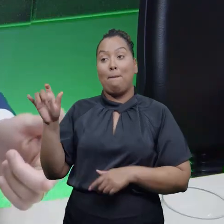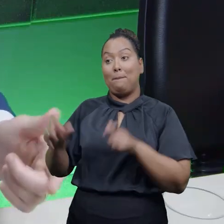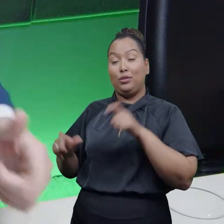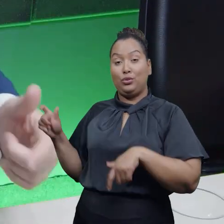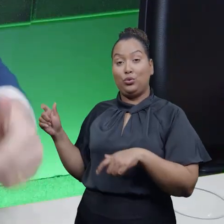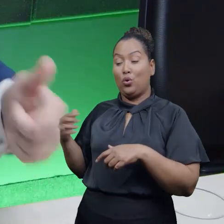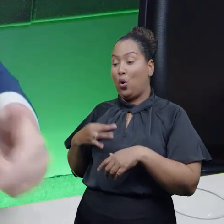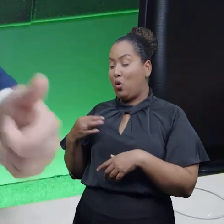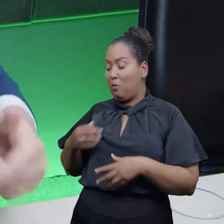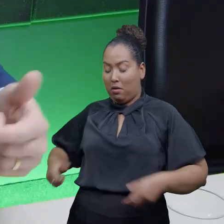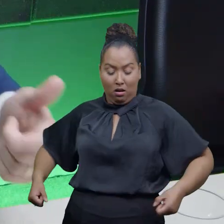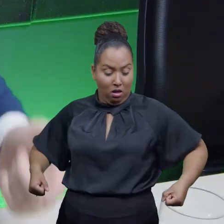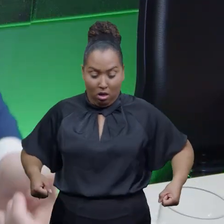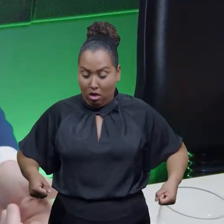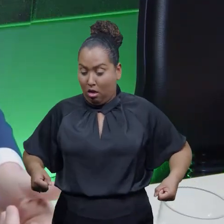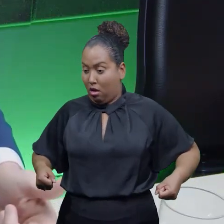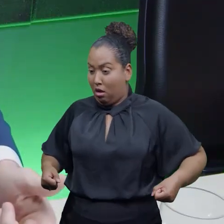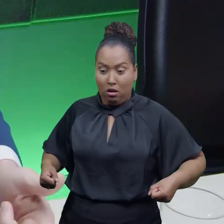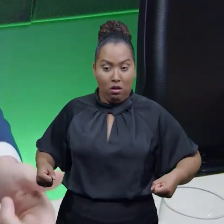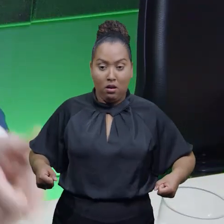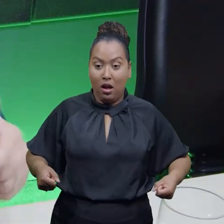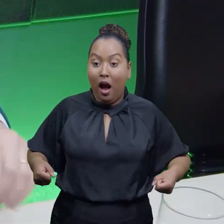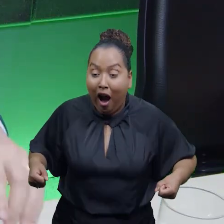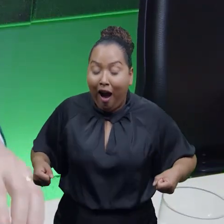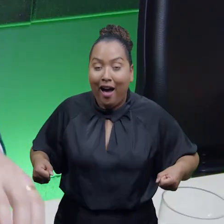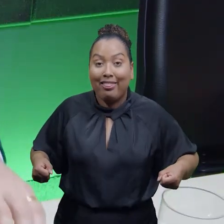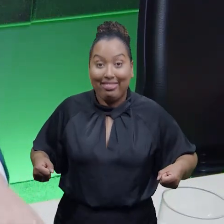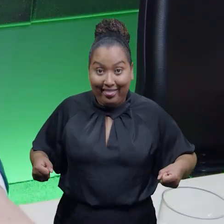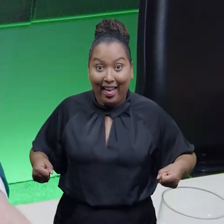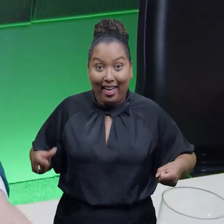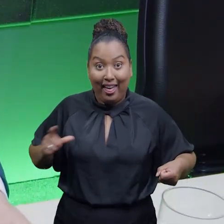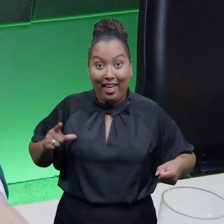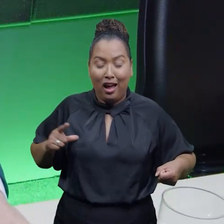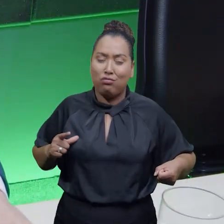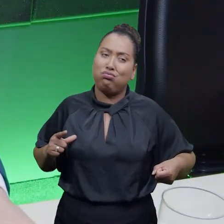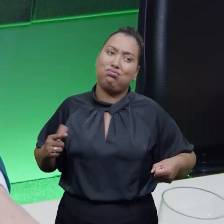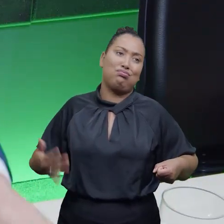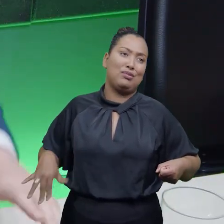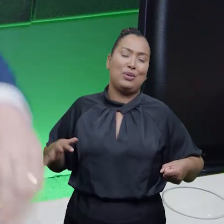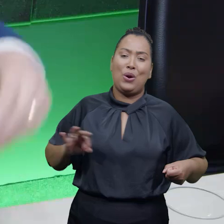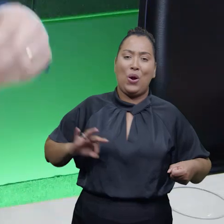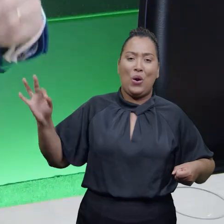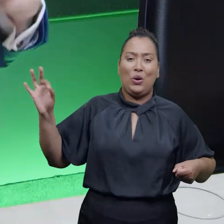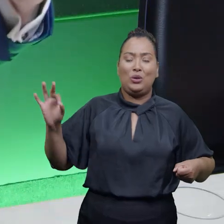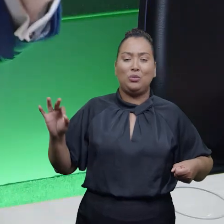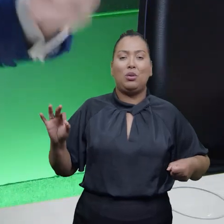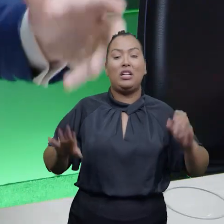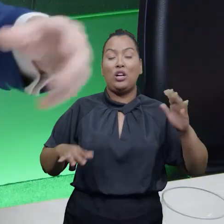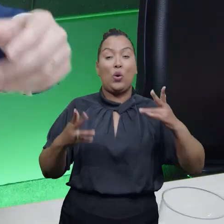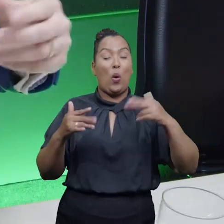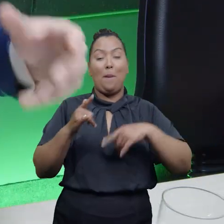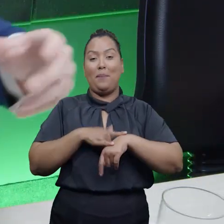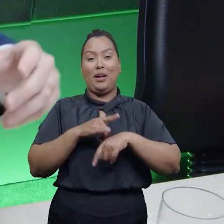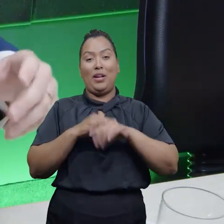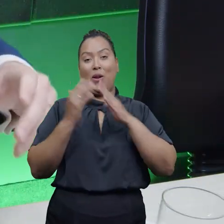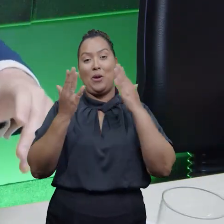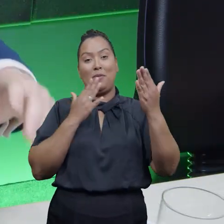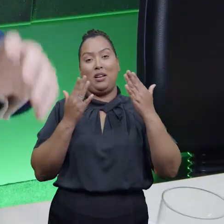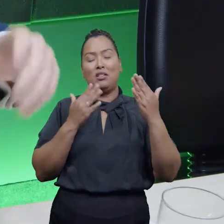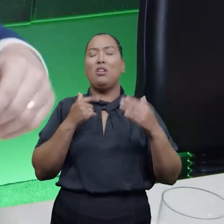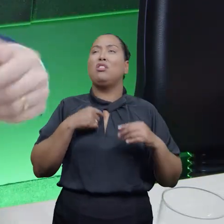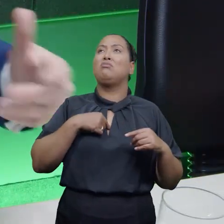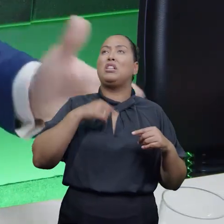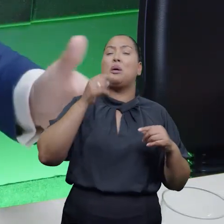que chega lá e não tinha como lavar a sua roupa, aquilo faz toda a diferença para ele. Ah, consigo pôr um chuveiro, um